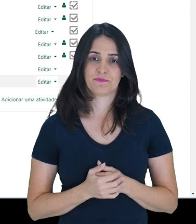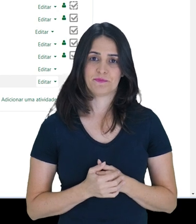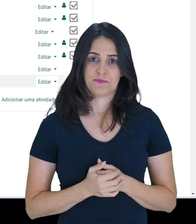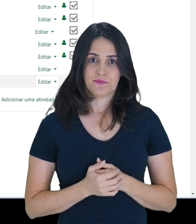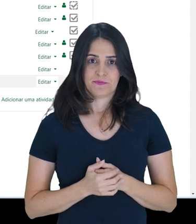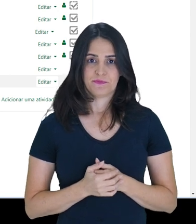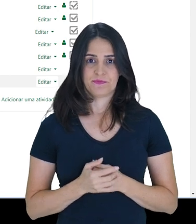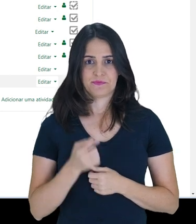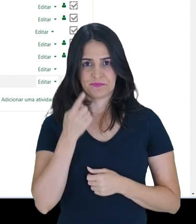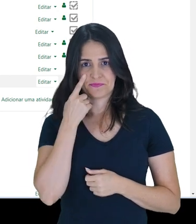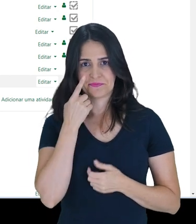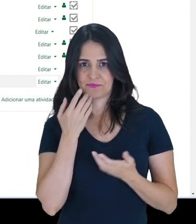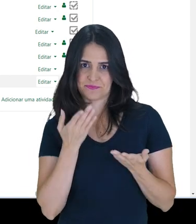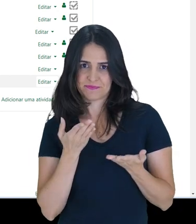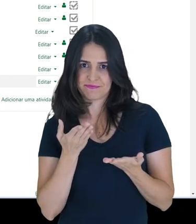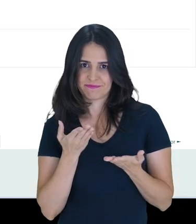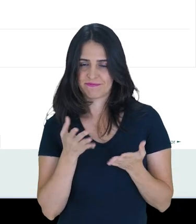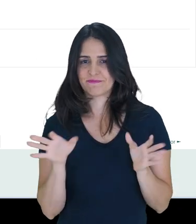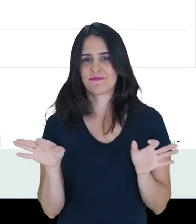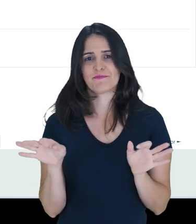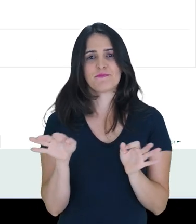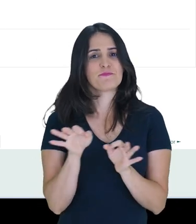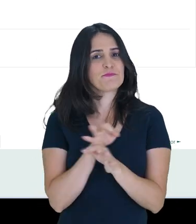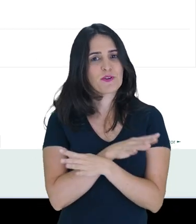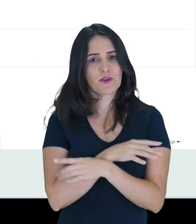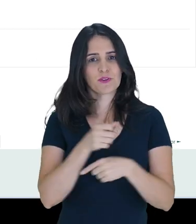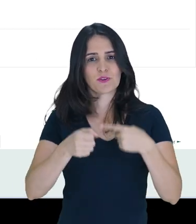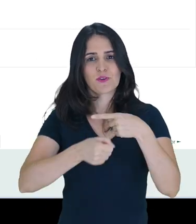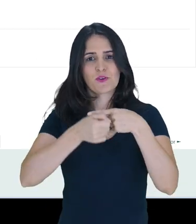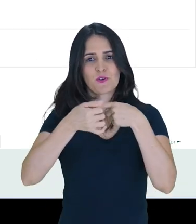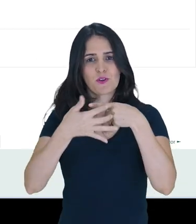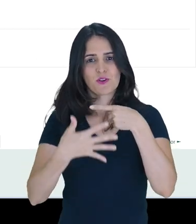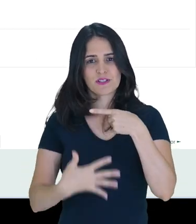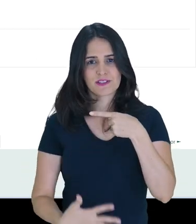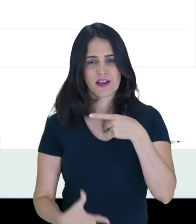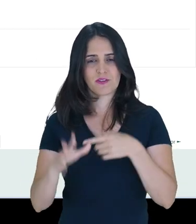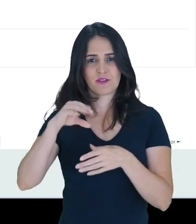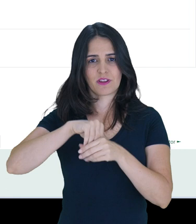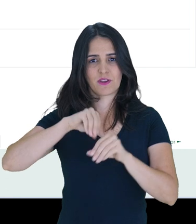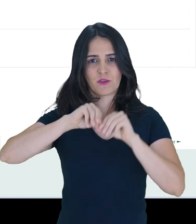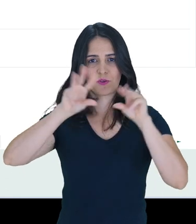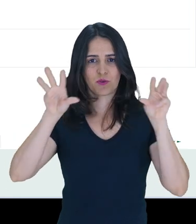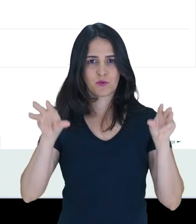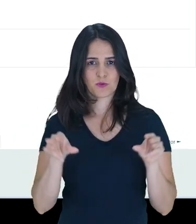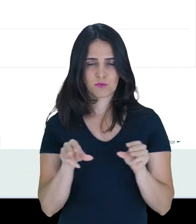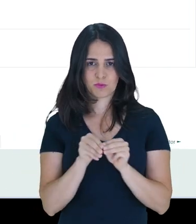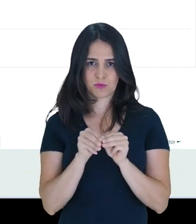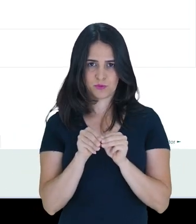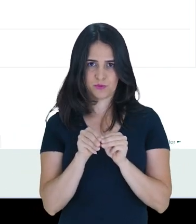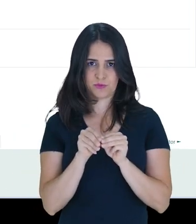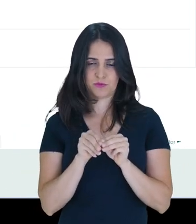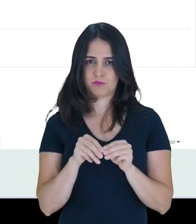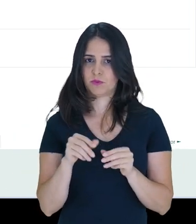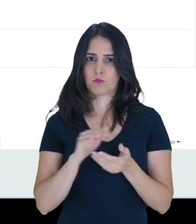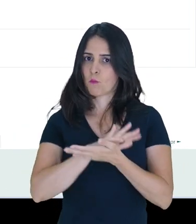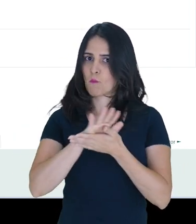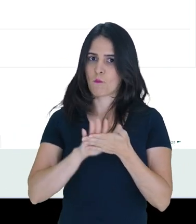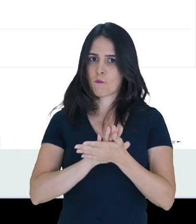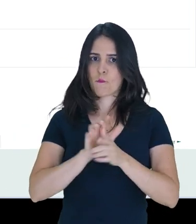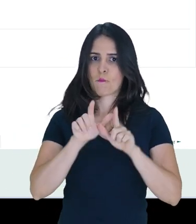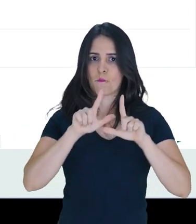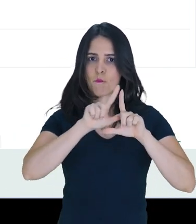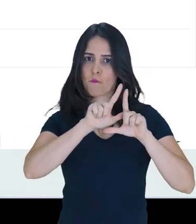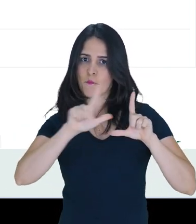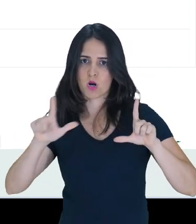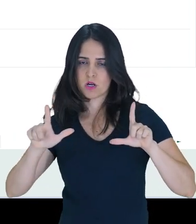Vamos acessar aqui então e já está aqui o nosso glossário recursos do mundo Porém não tem nenhum item a medida que